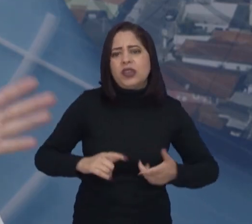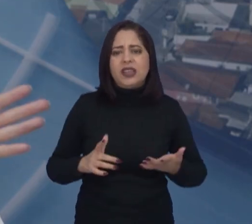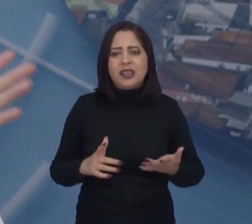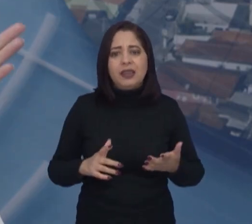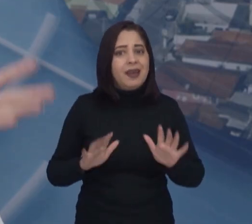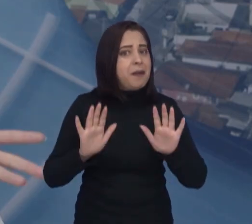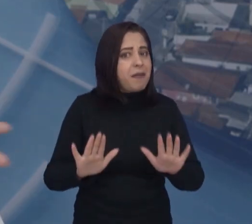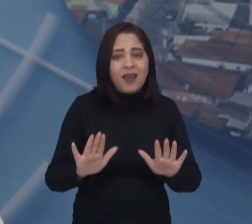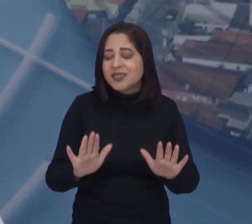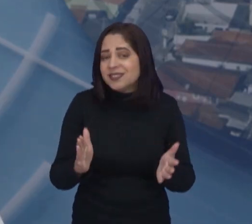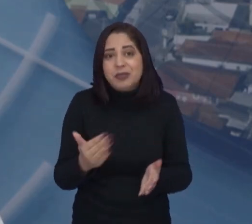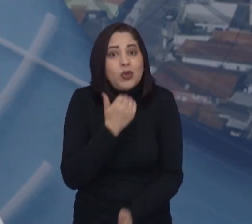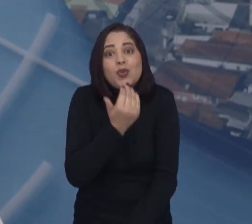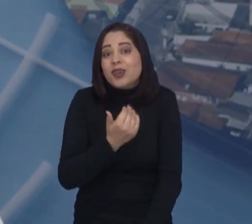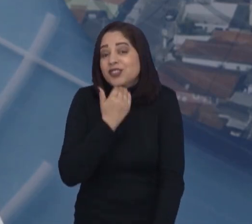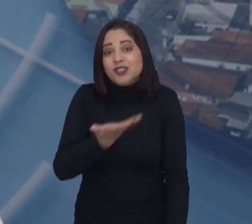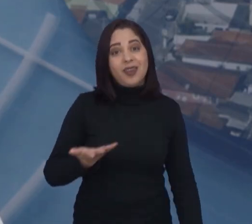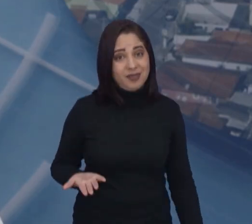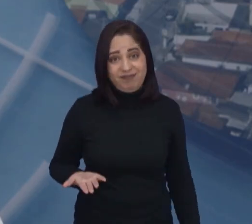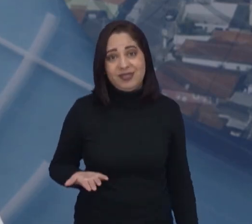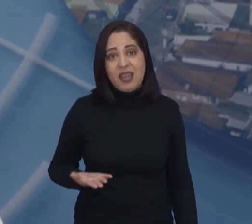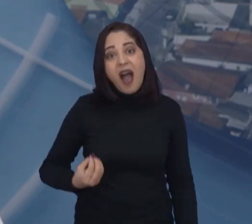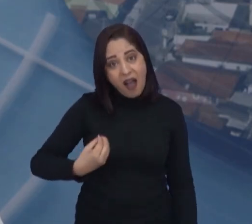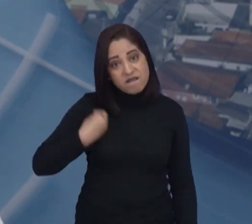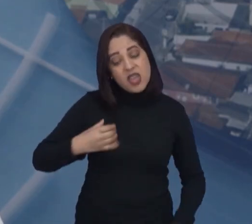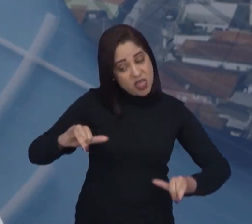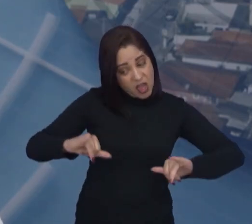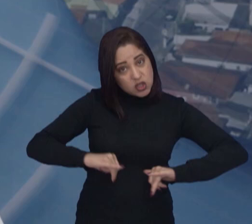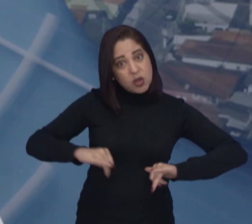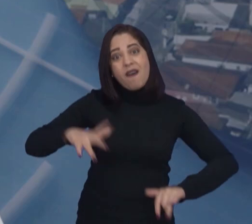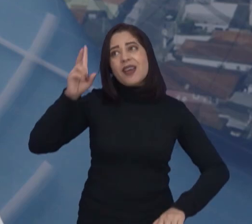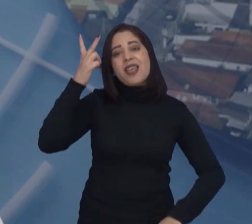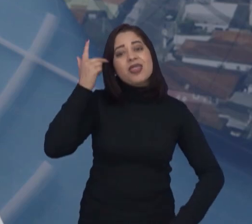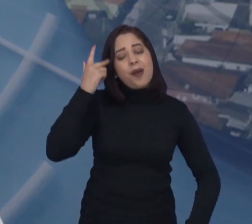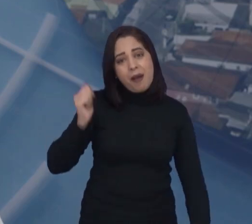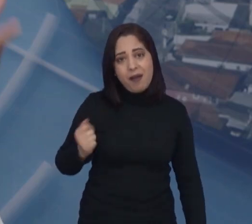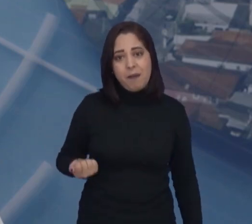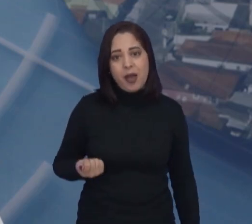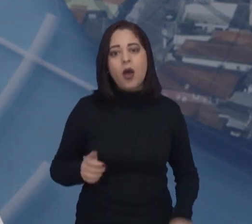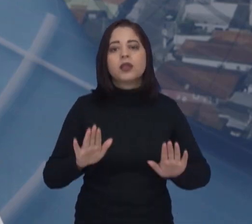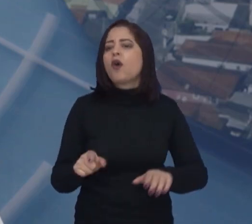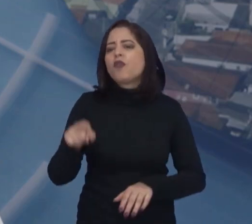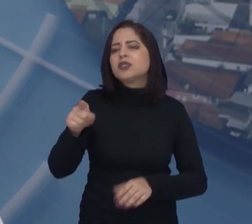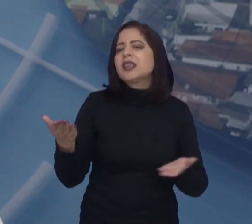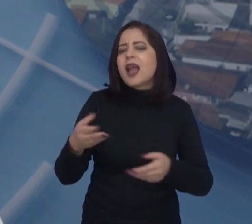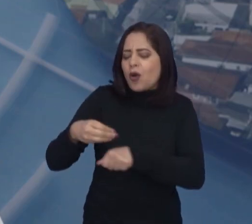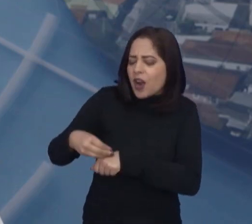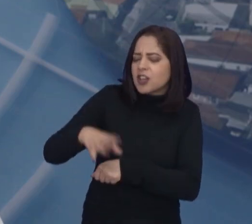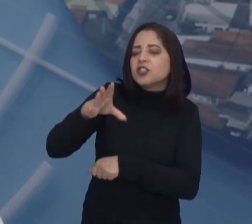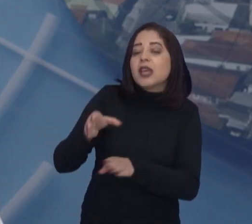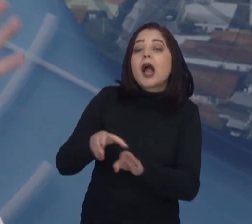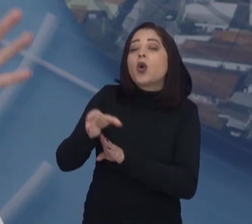é uma coisa inevitável na vida, né? Eu acho que é importante, até que recado que você deixaria para os adolescentes, para os pais,